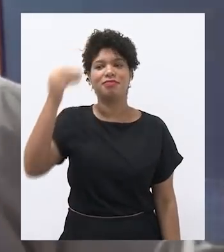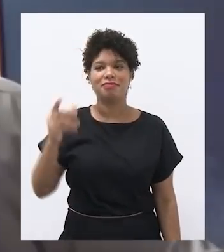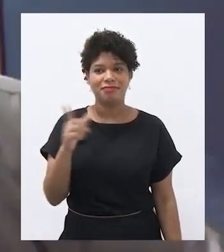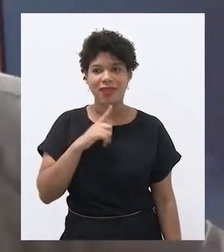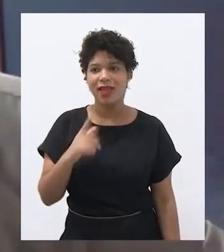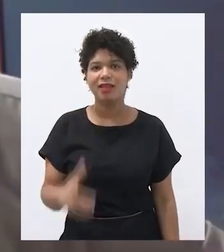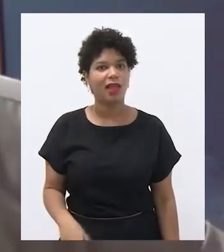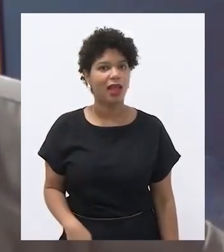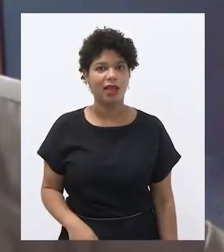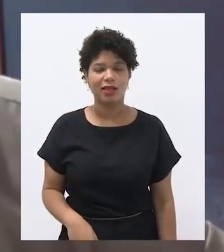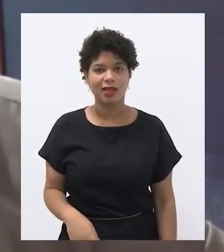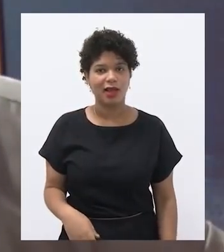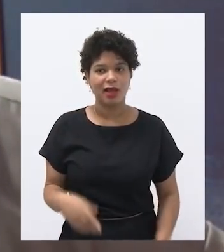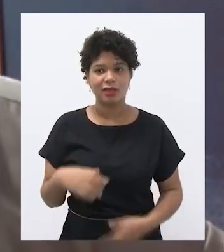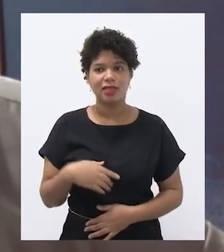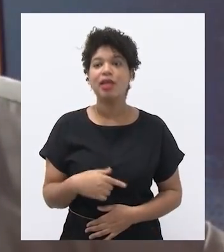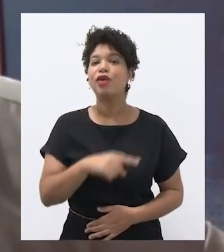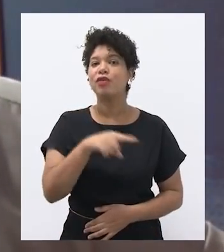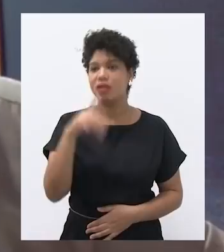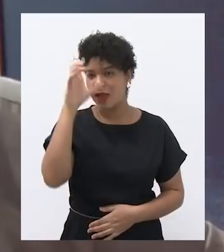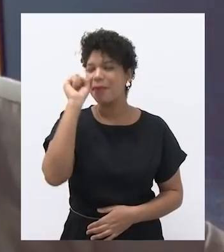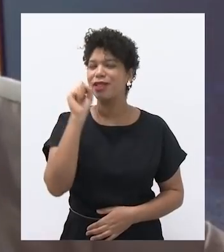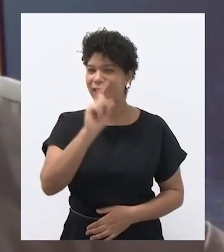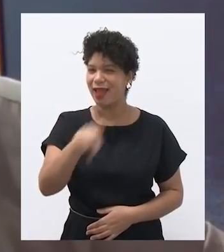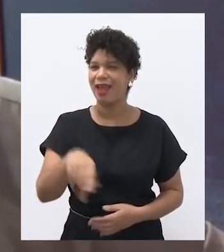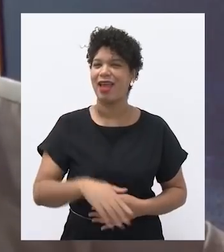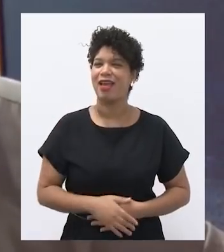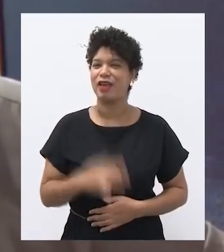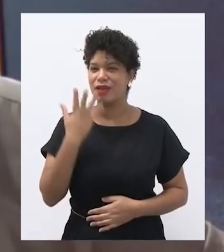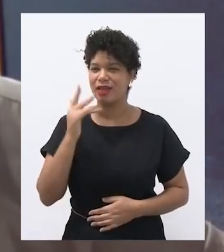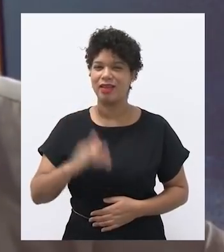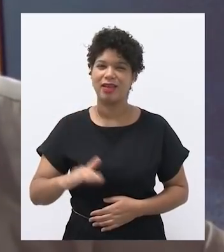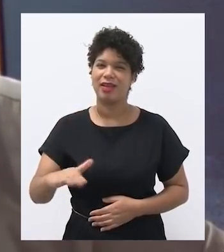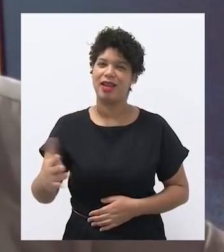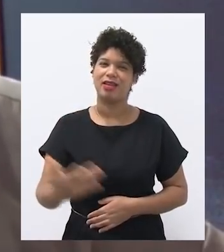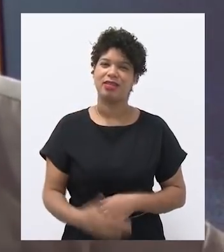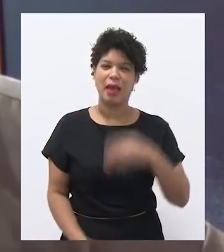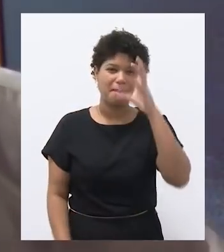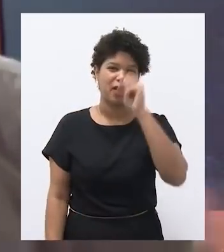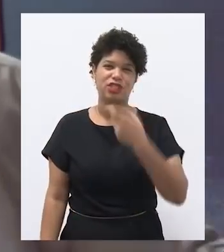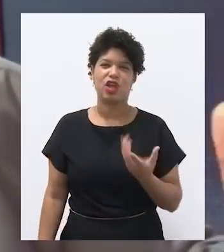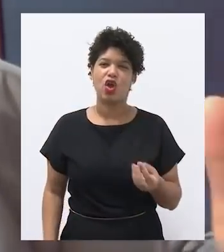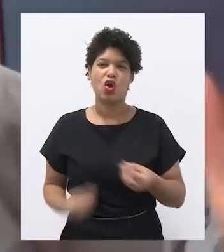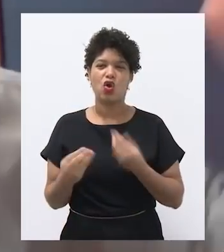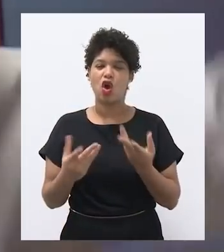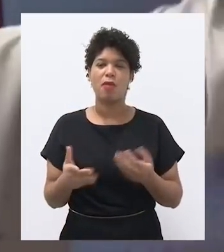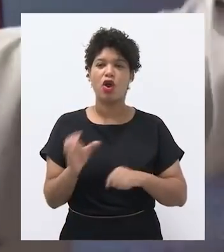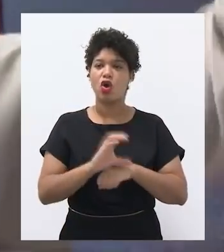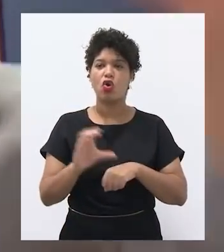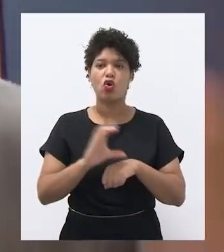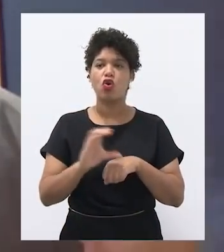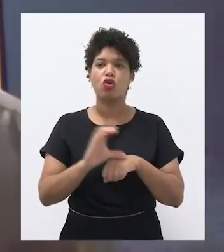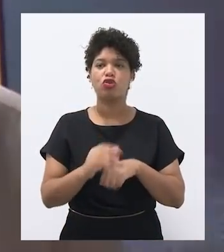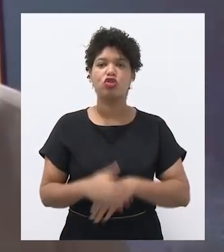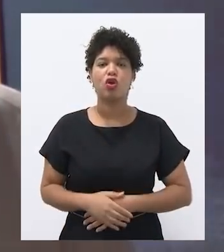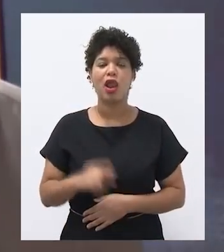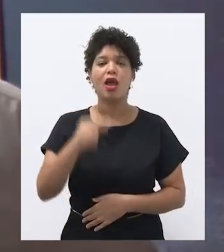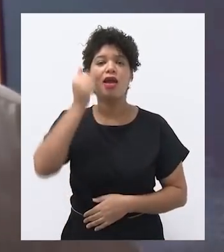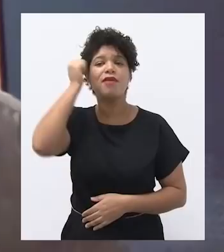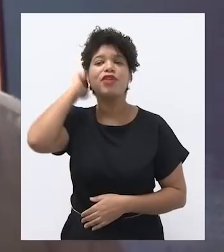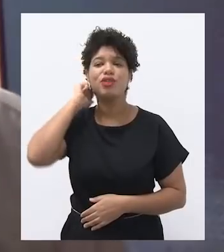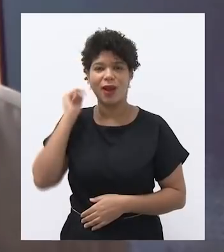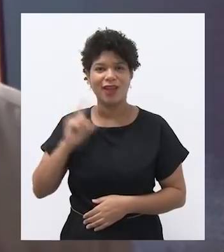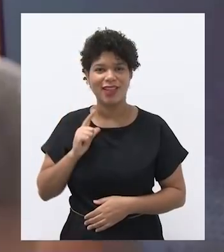Veja se não é esse um recurso de aprendizado que se para a criança criar a musiquinha no cursinho, no vestibular, não